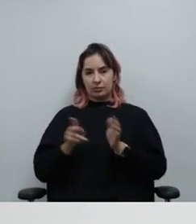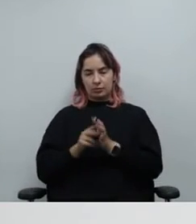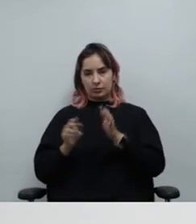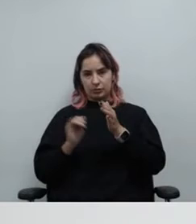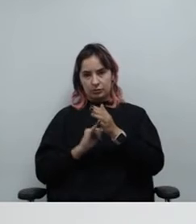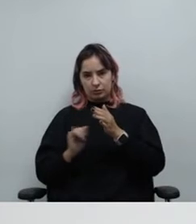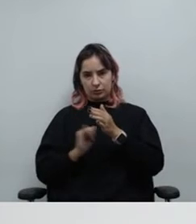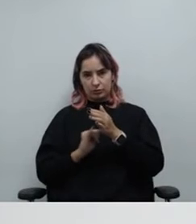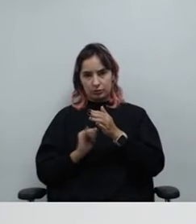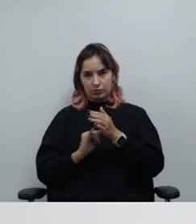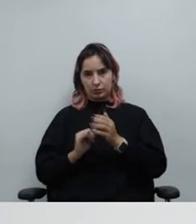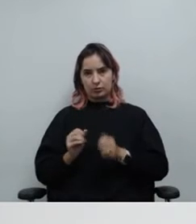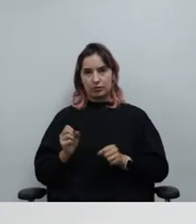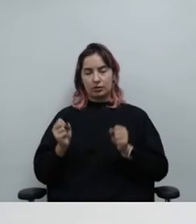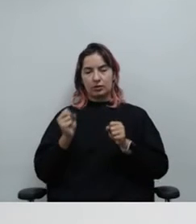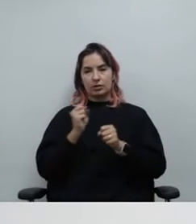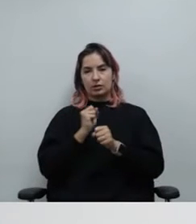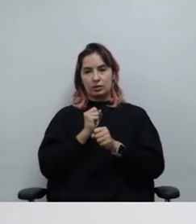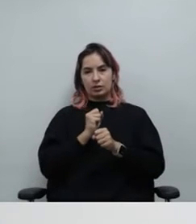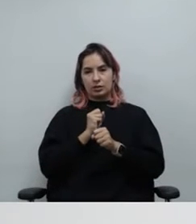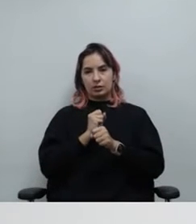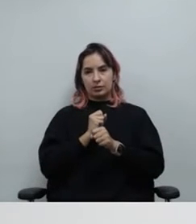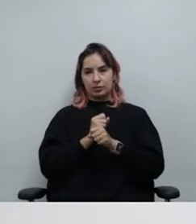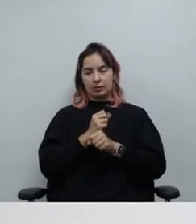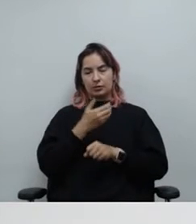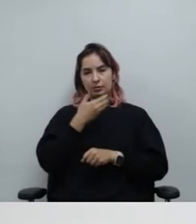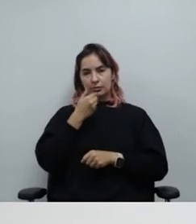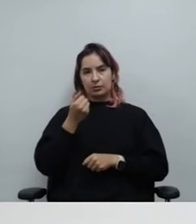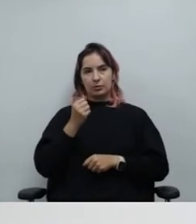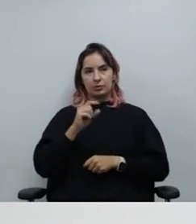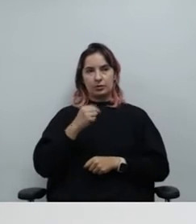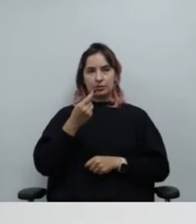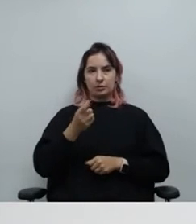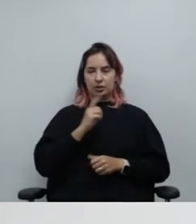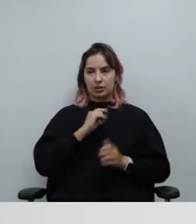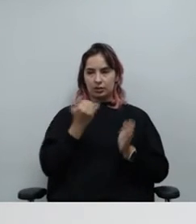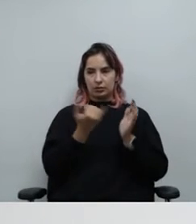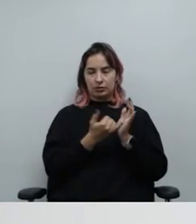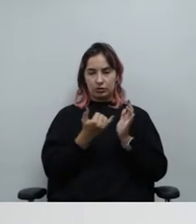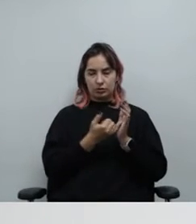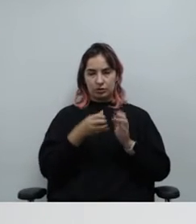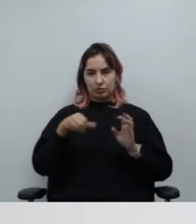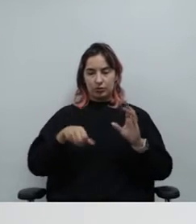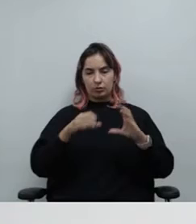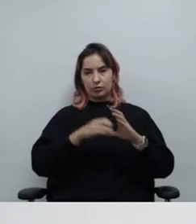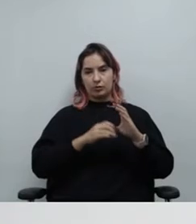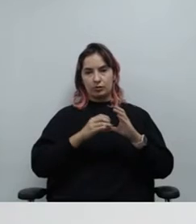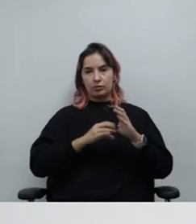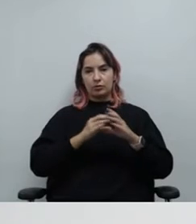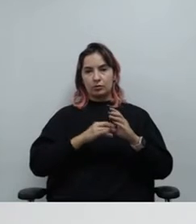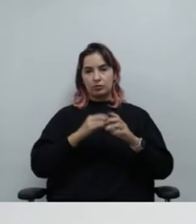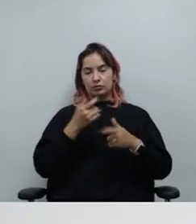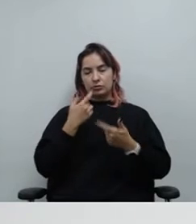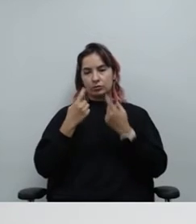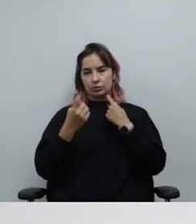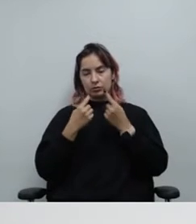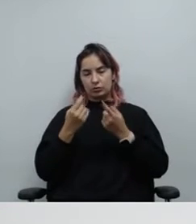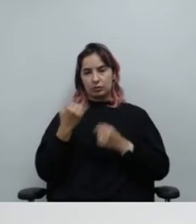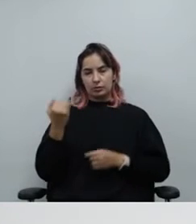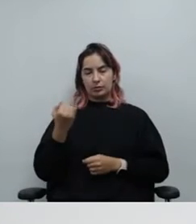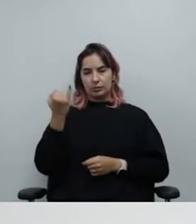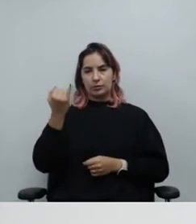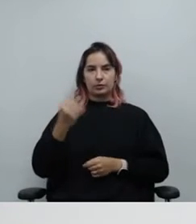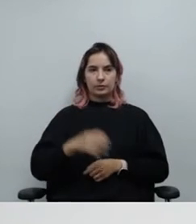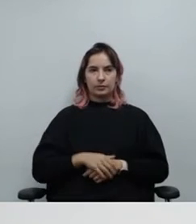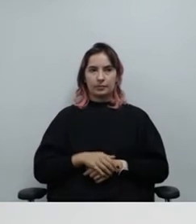que esperou o aprimoramento da deliberação para soltar o edital do 9º concurso. Foi uma discussão muito rica, em que o NUDIR e